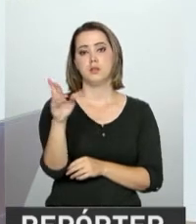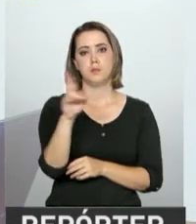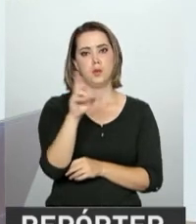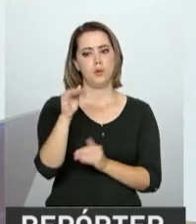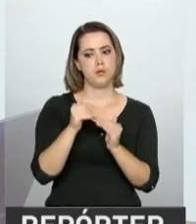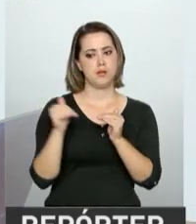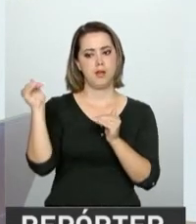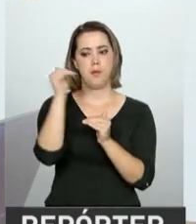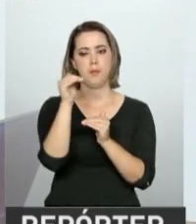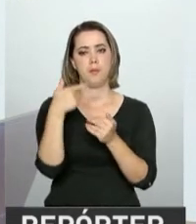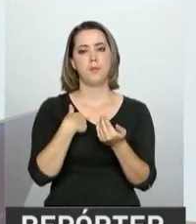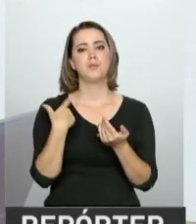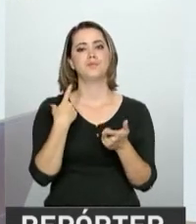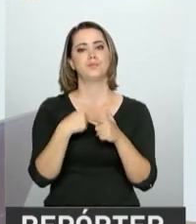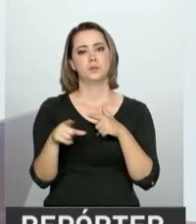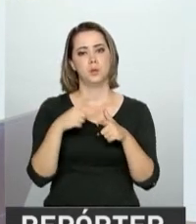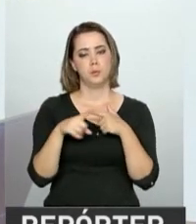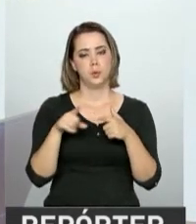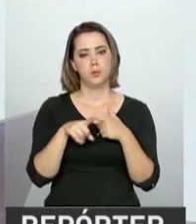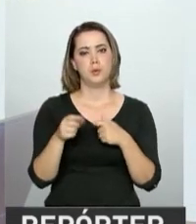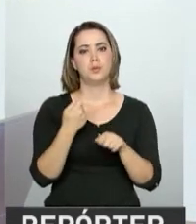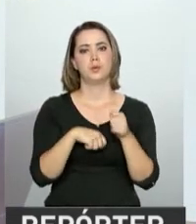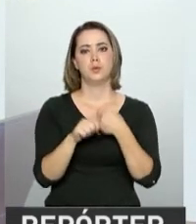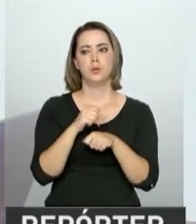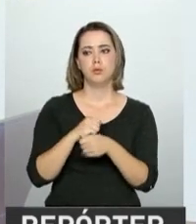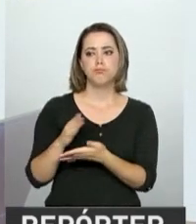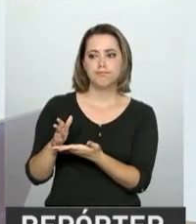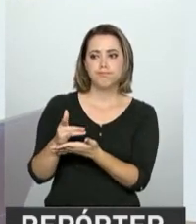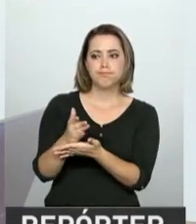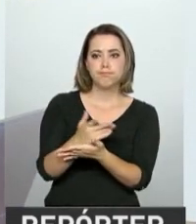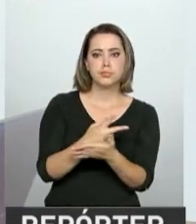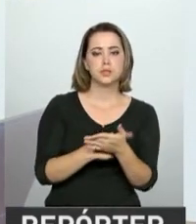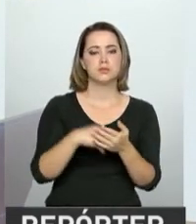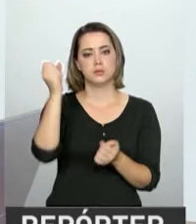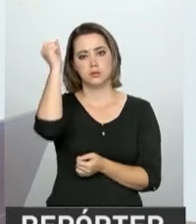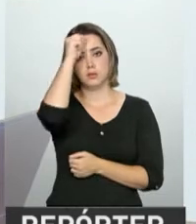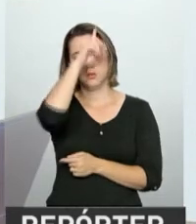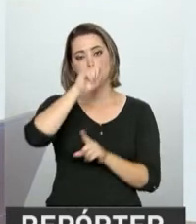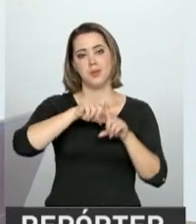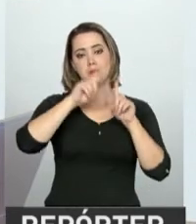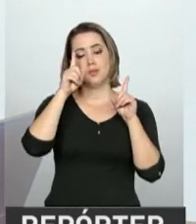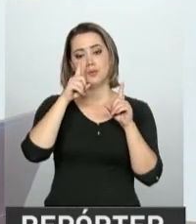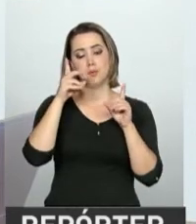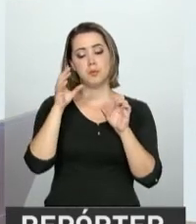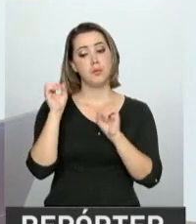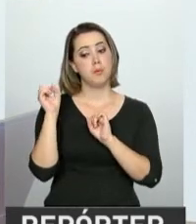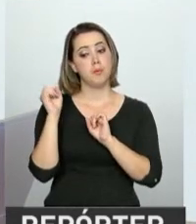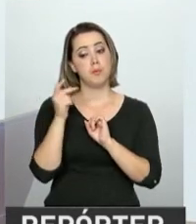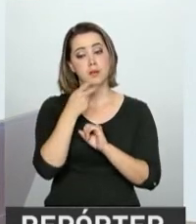de arrecadação afeta as políticas públicas como um todo, mas foi